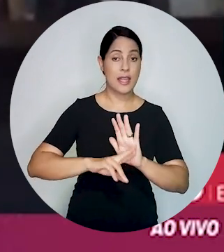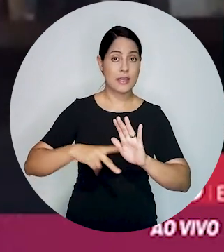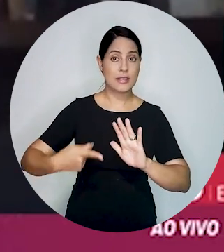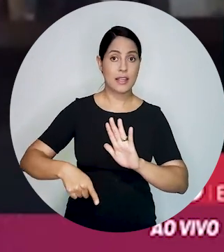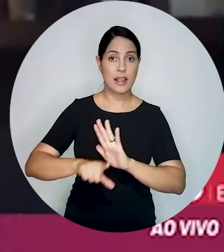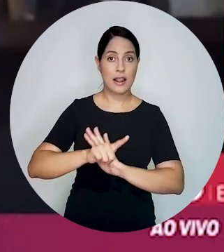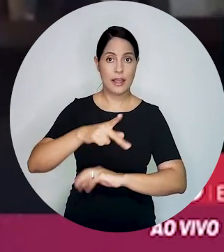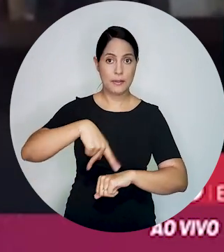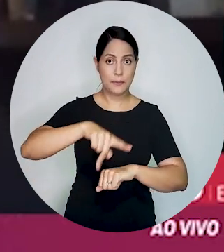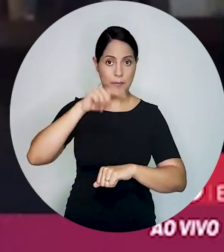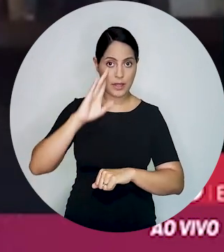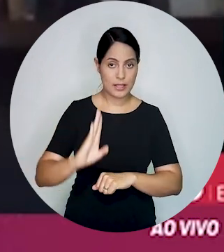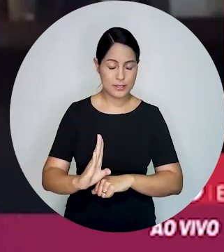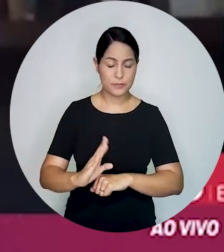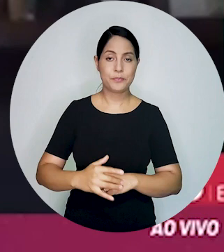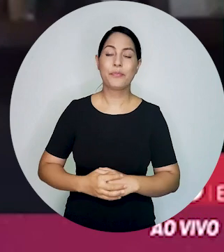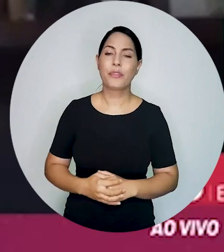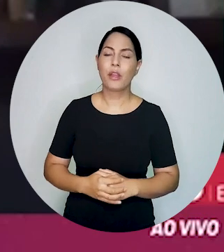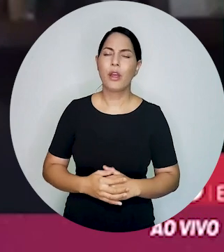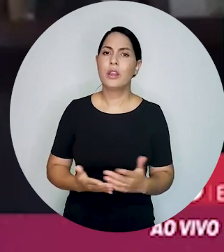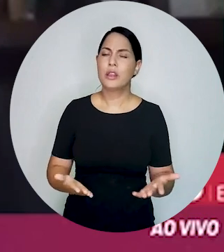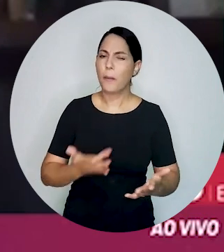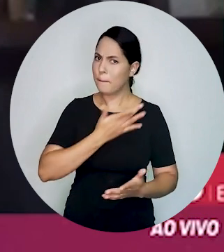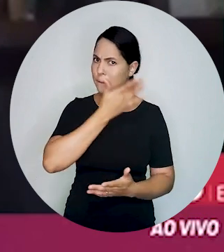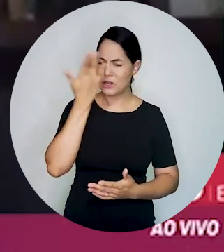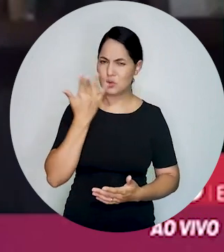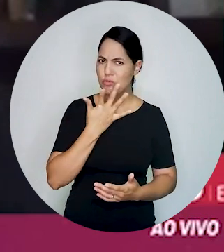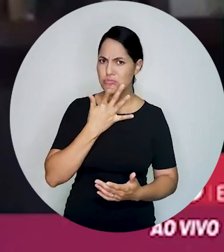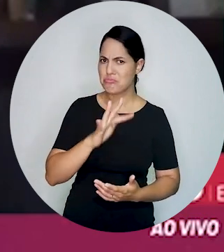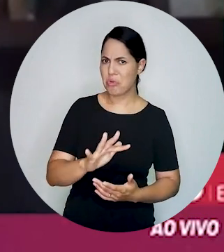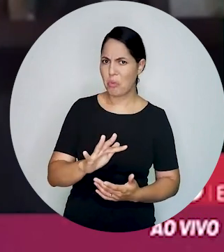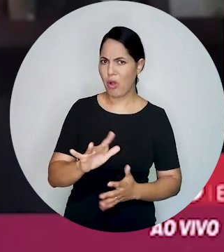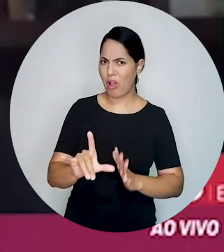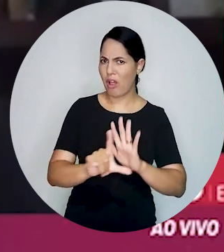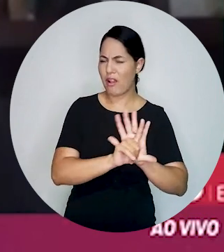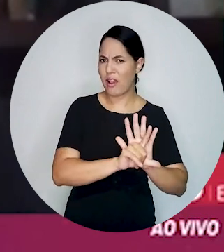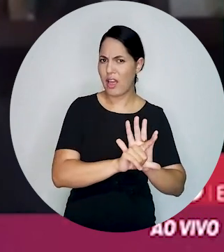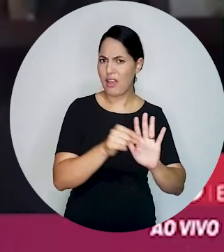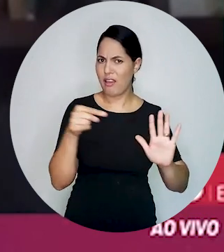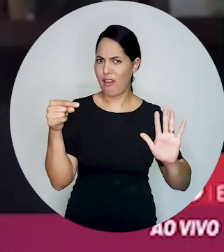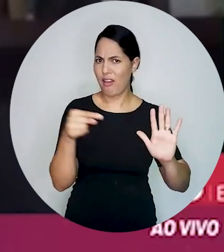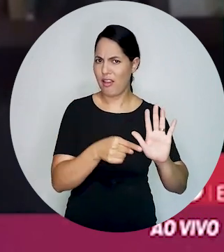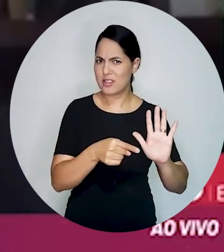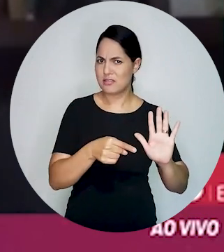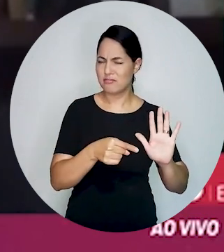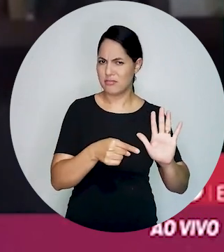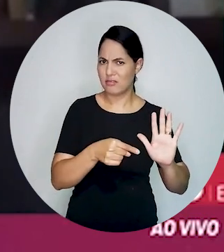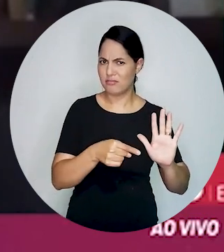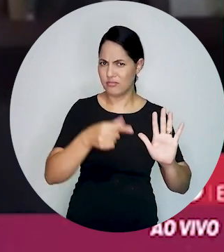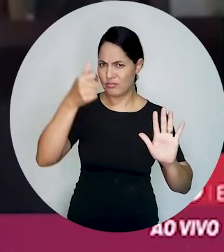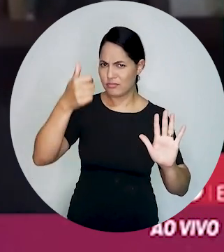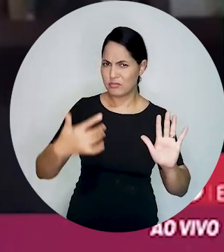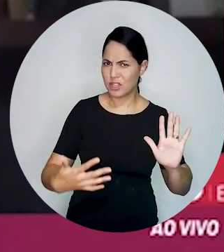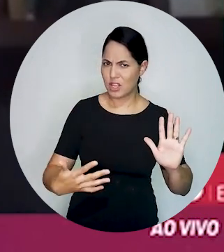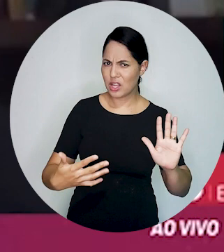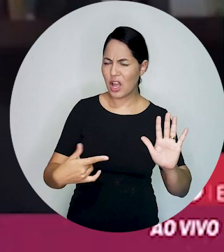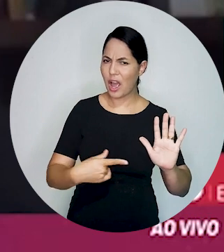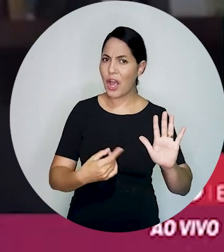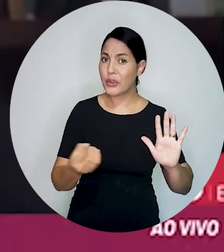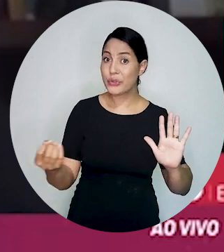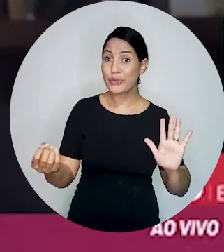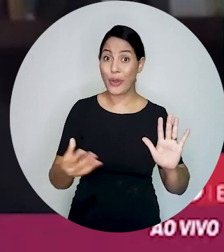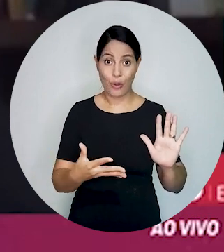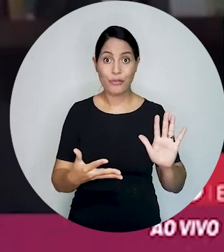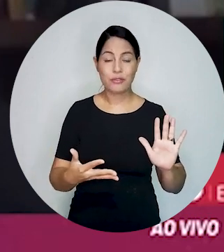jurídico brasileiro. Então, Rafael, para quem não conhece, né, essa lei, que é uma lei muito recente, uma